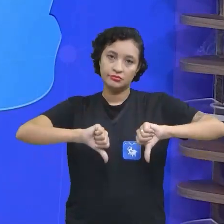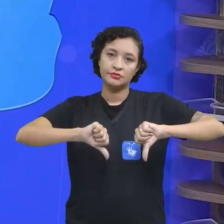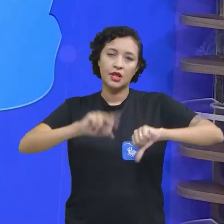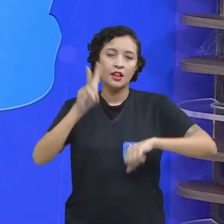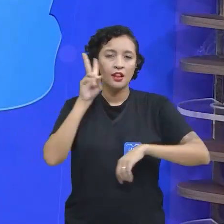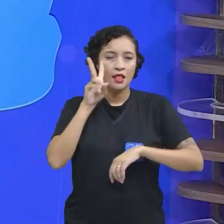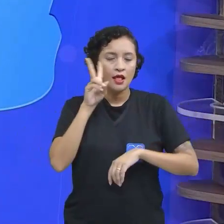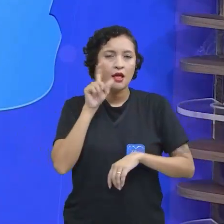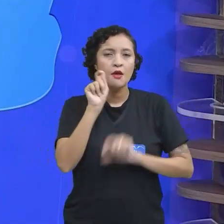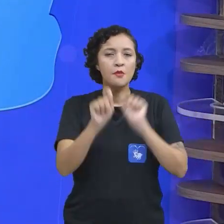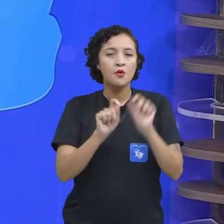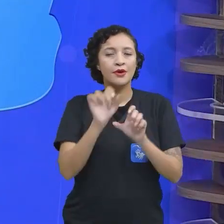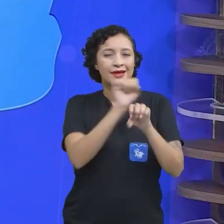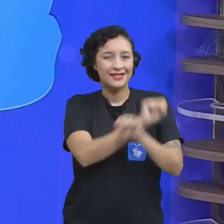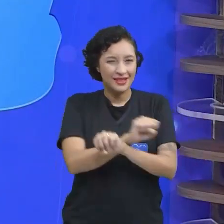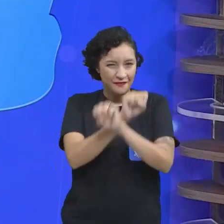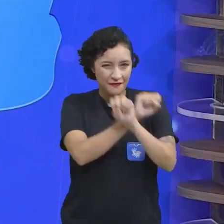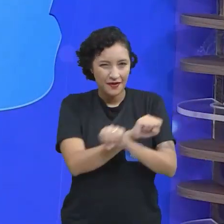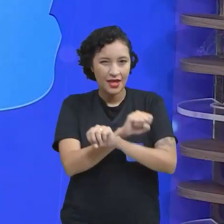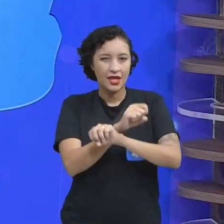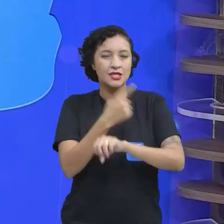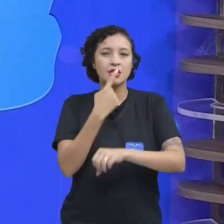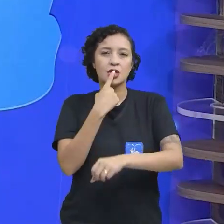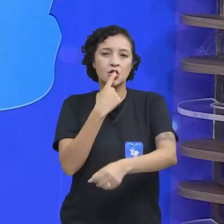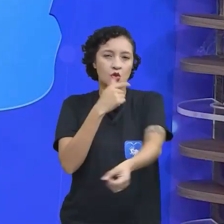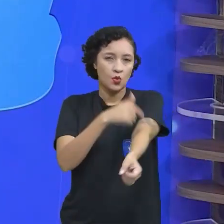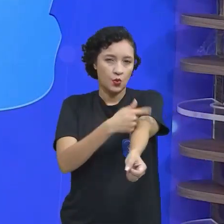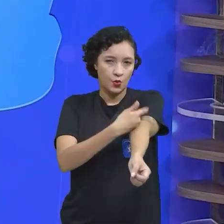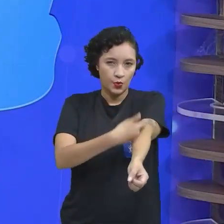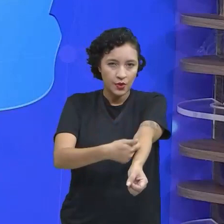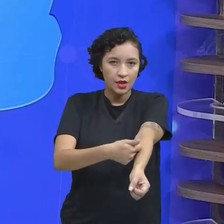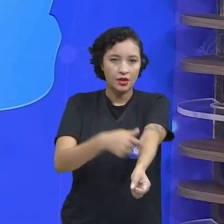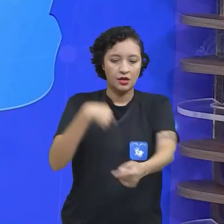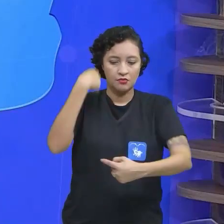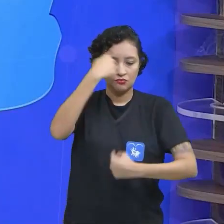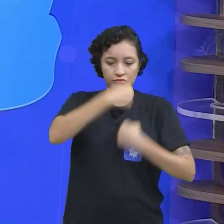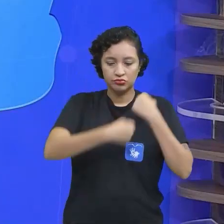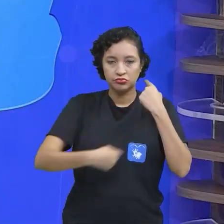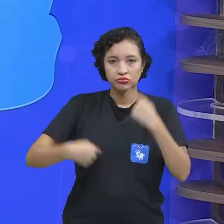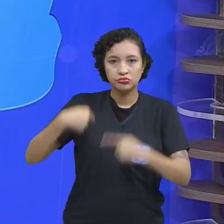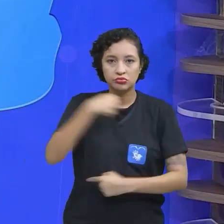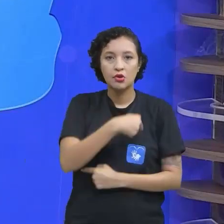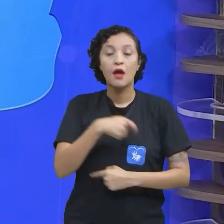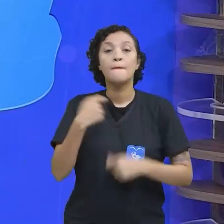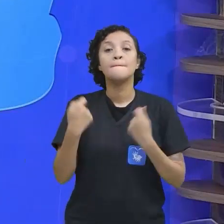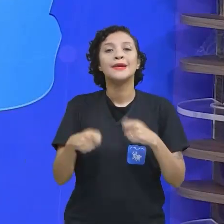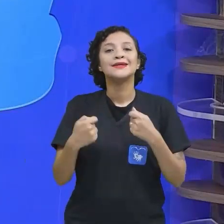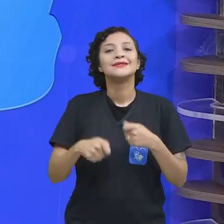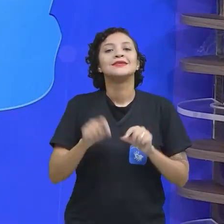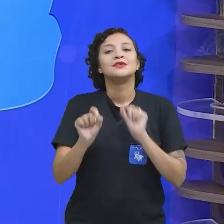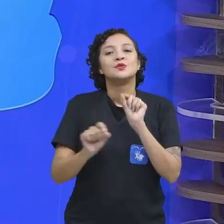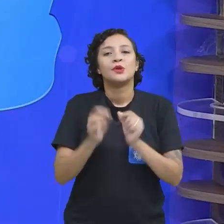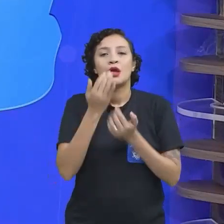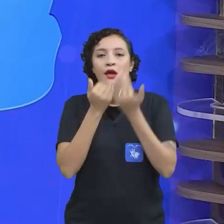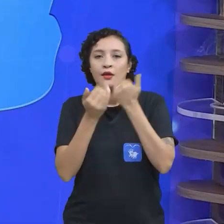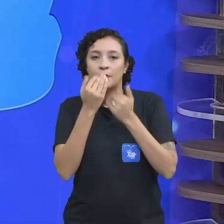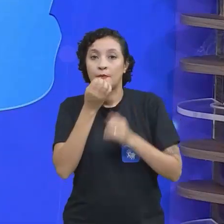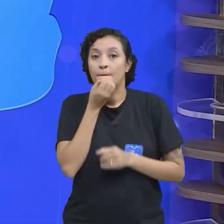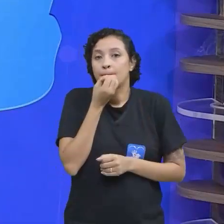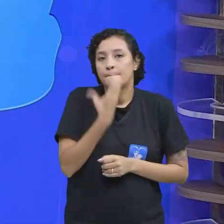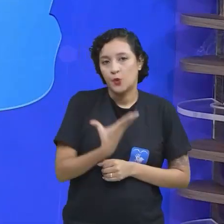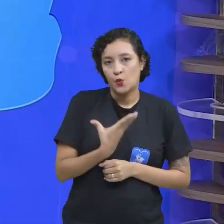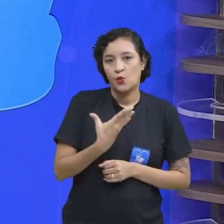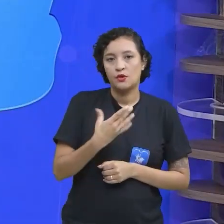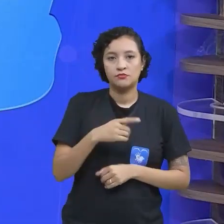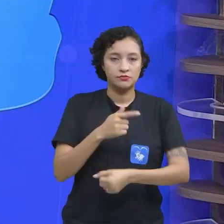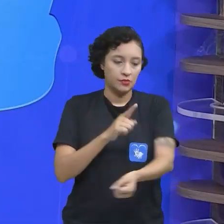falamos sobre as hemácias, sobre o sistema circulatório que precisa de uma alimentação boa para que o nosso sangue circule